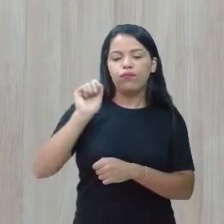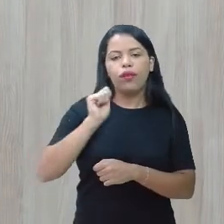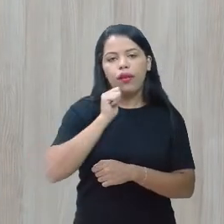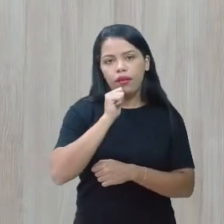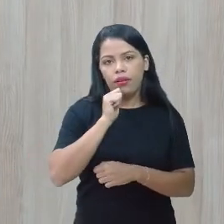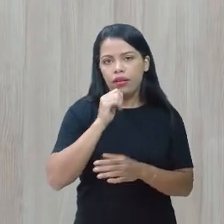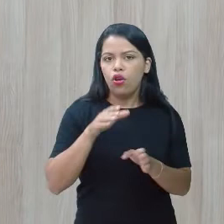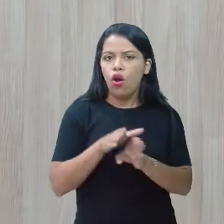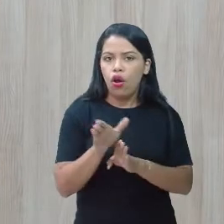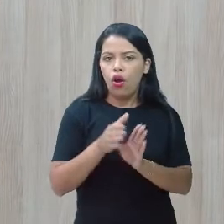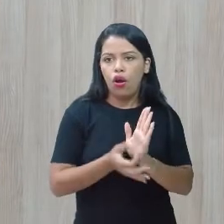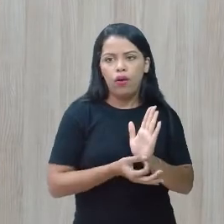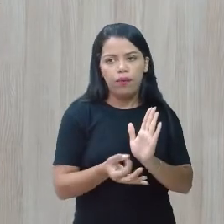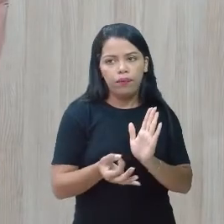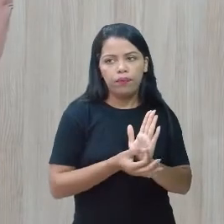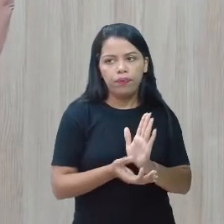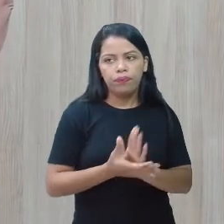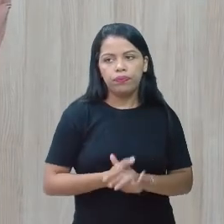a dica, tá?